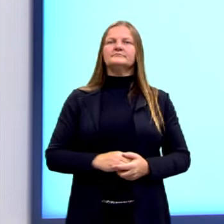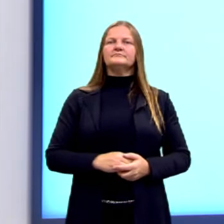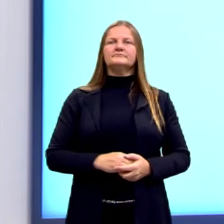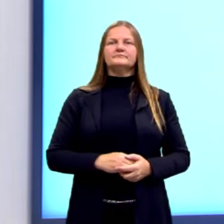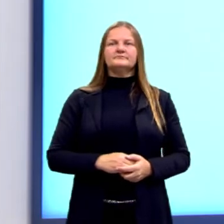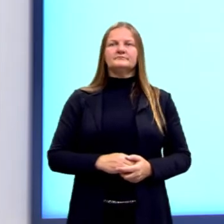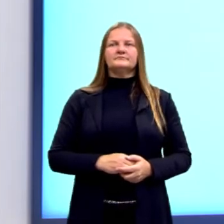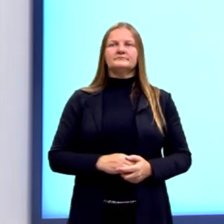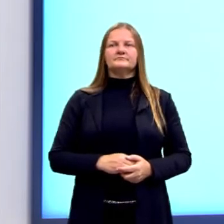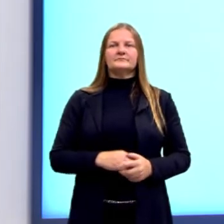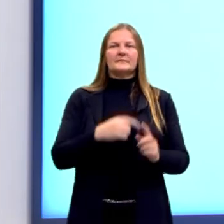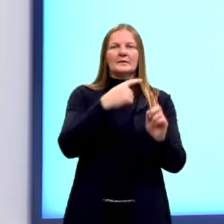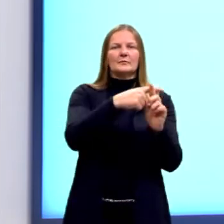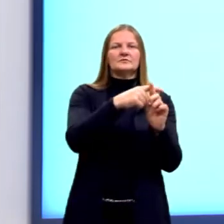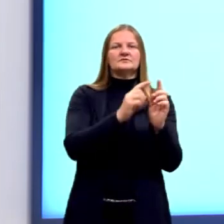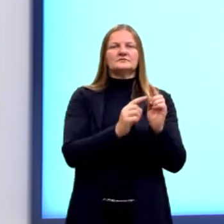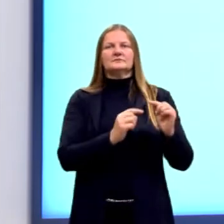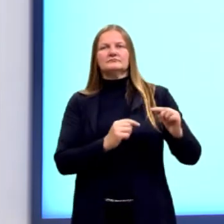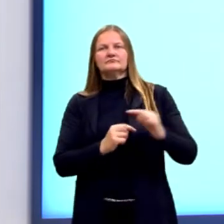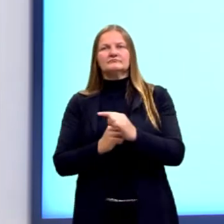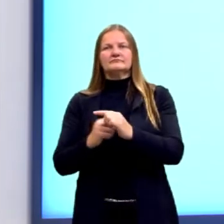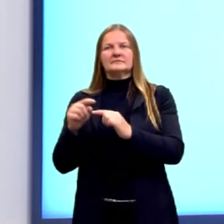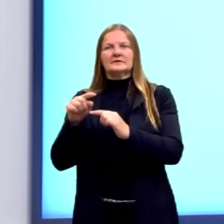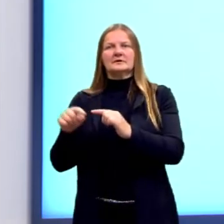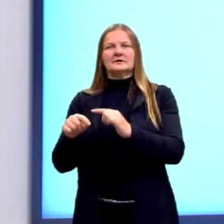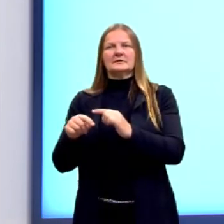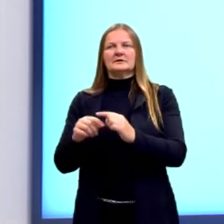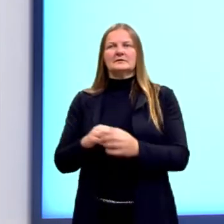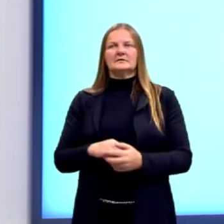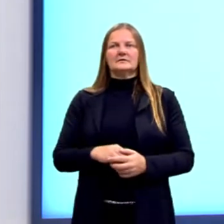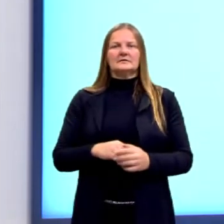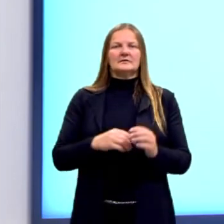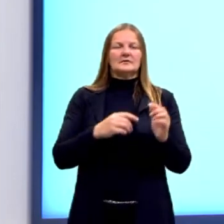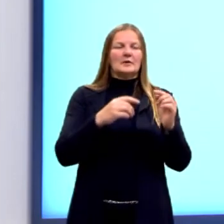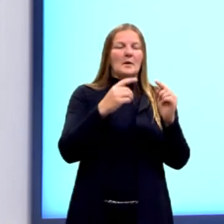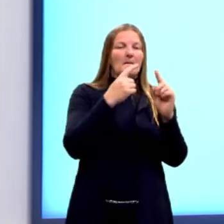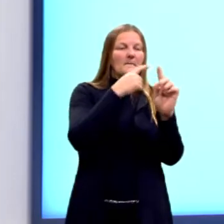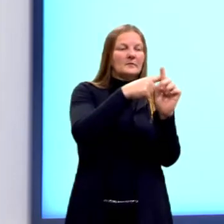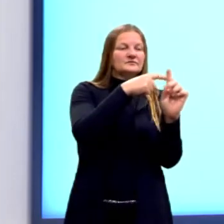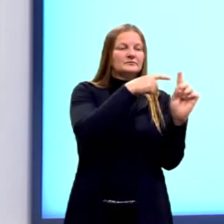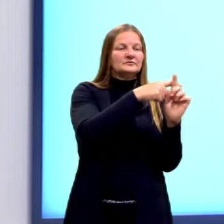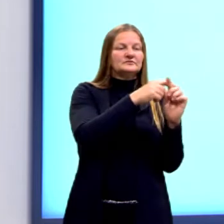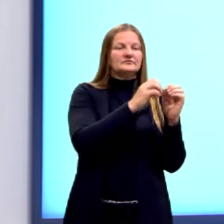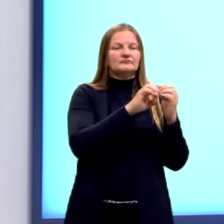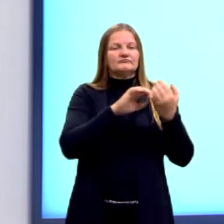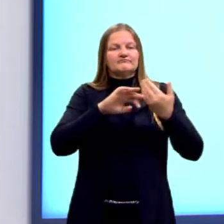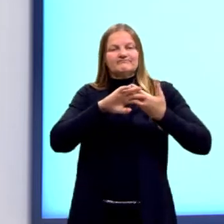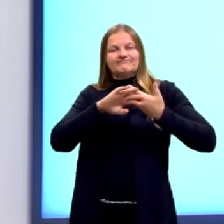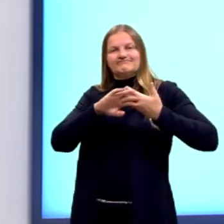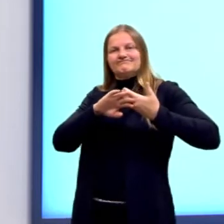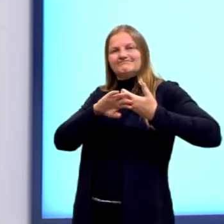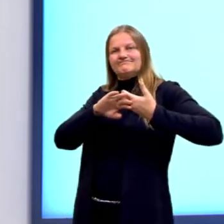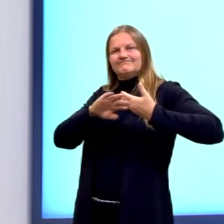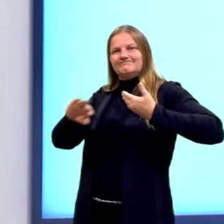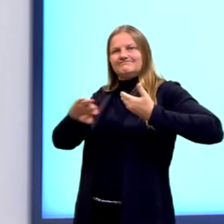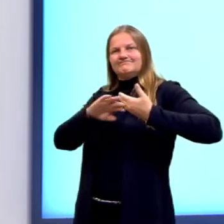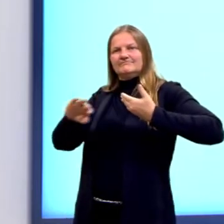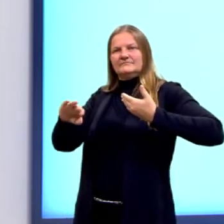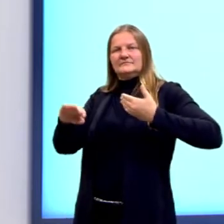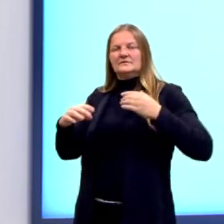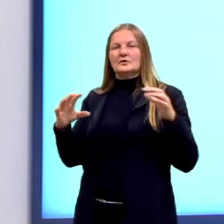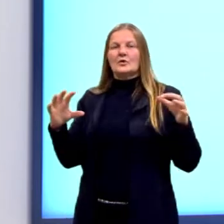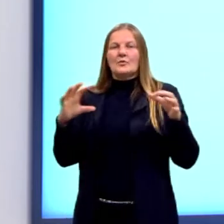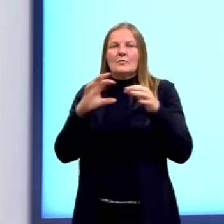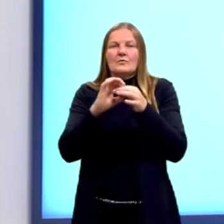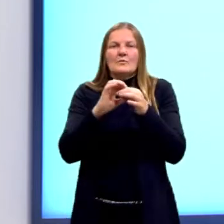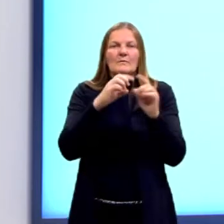Ela vai para qual lado para cá porque ela quer se afastar do positivo que é deste lado e chegar próximo então do